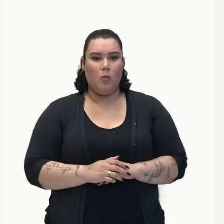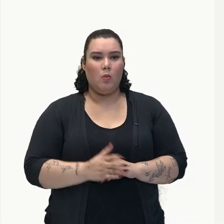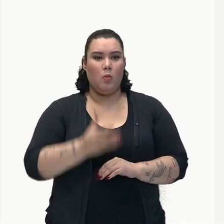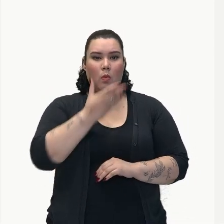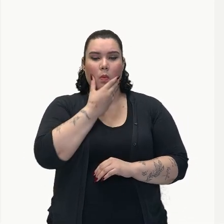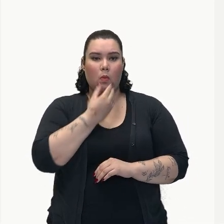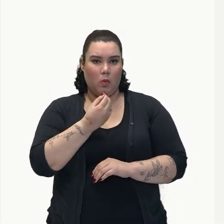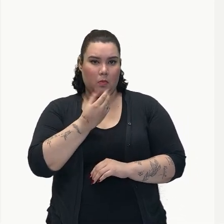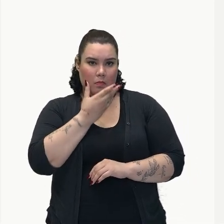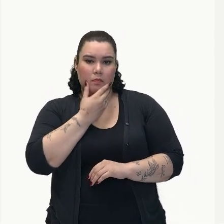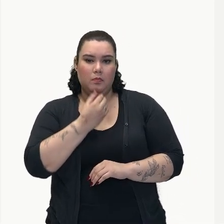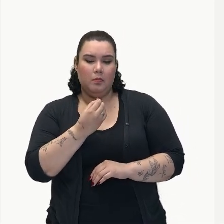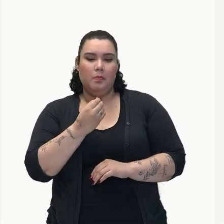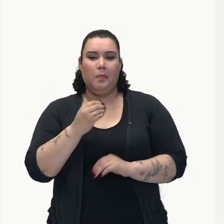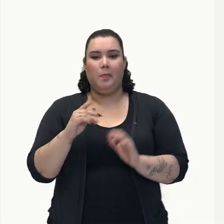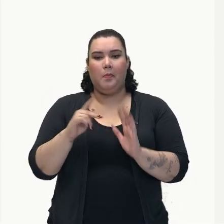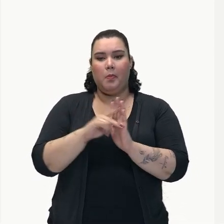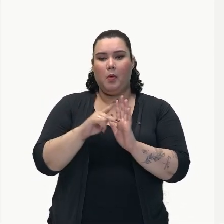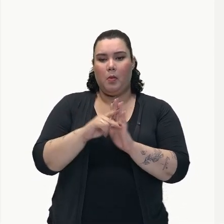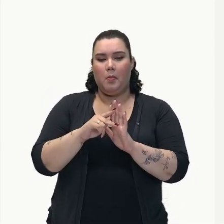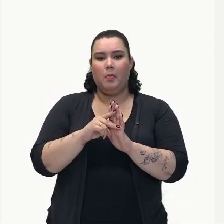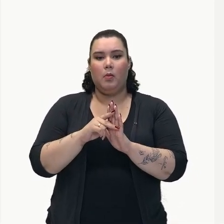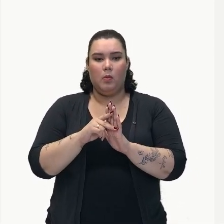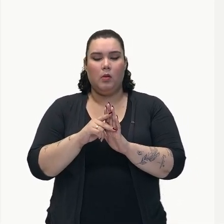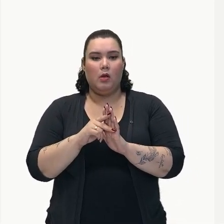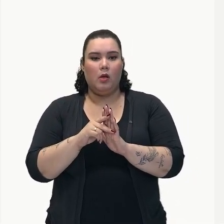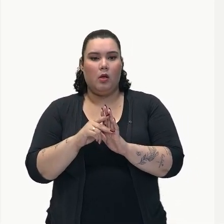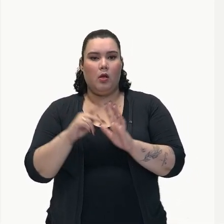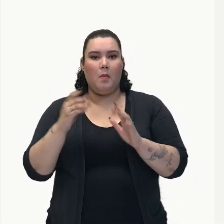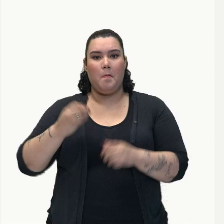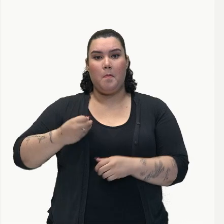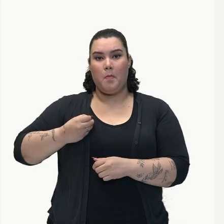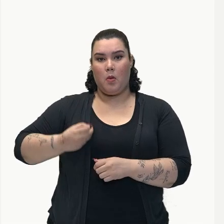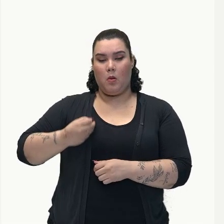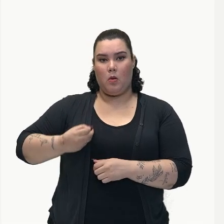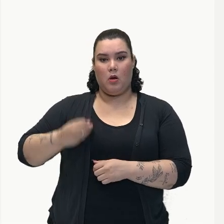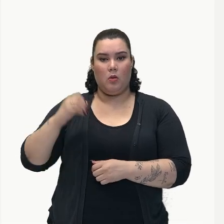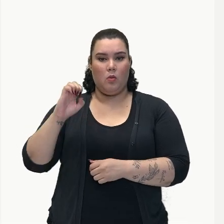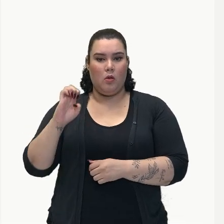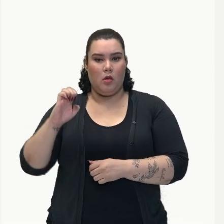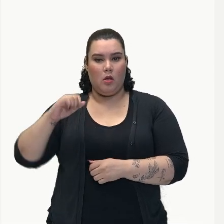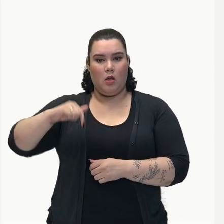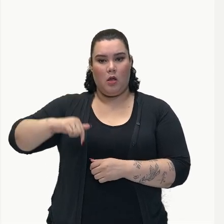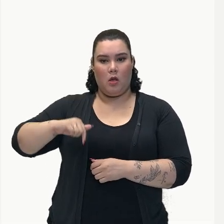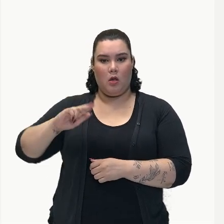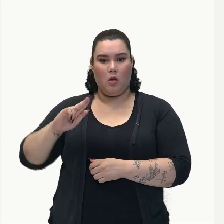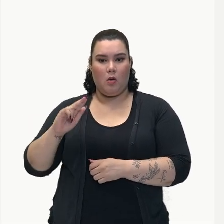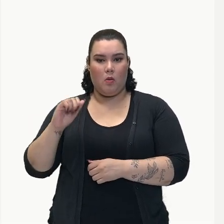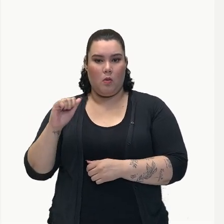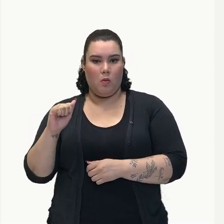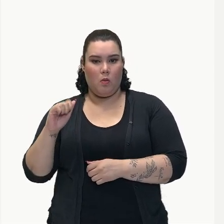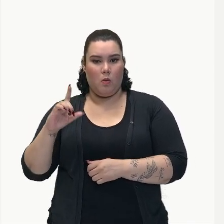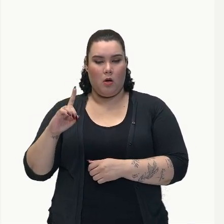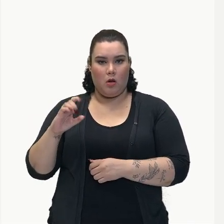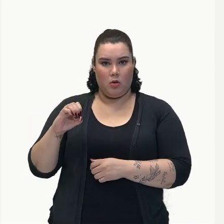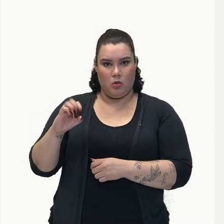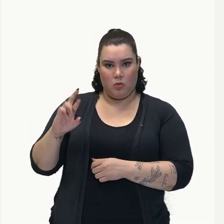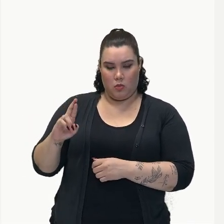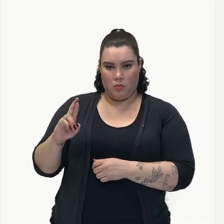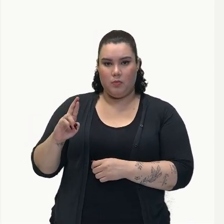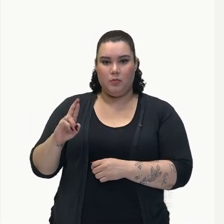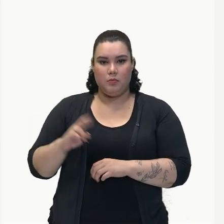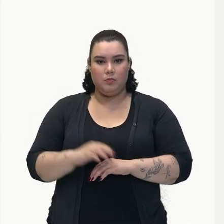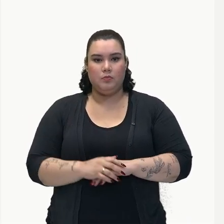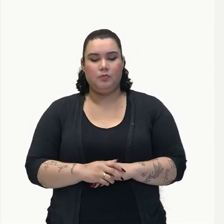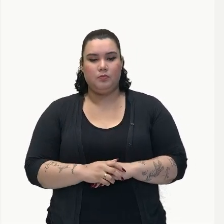que ele disse aqui, que ele está falando de quem? De los equatorianos, no plural. Então, conclui-se que aqui é um